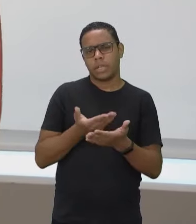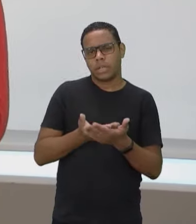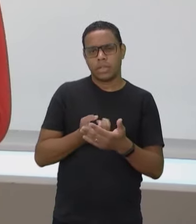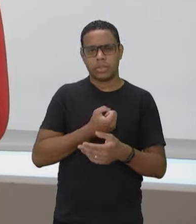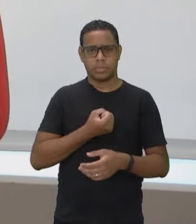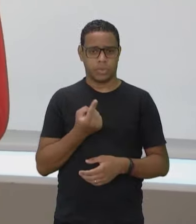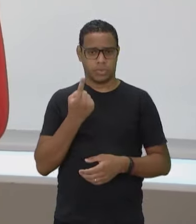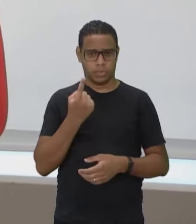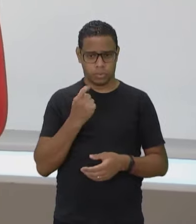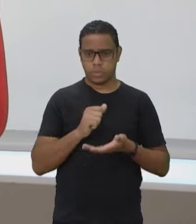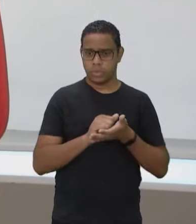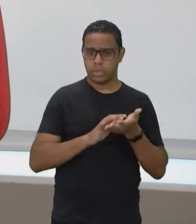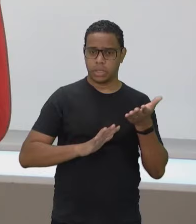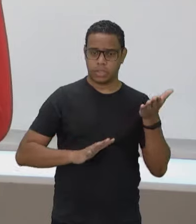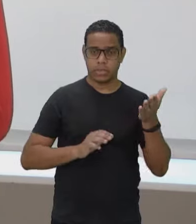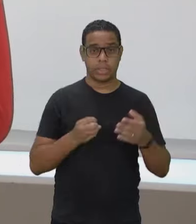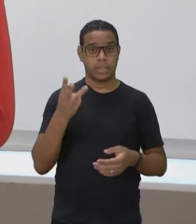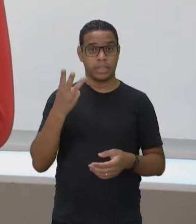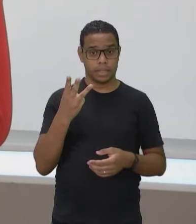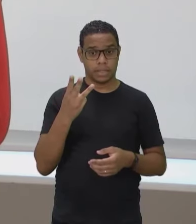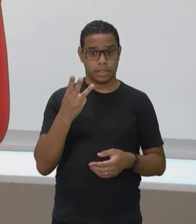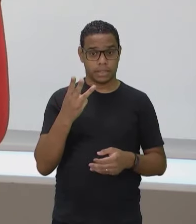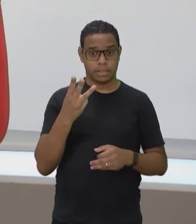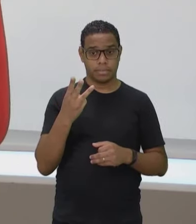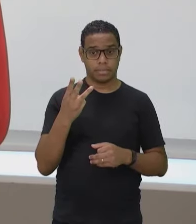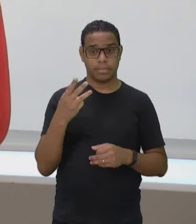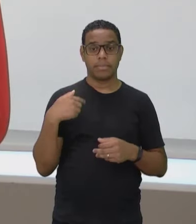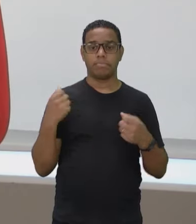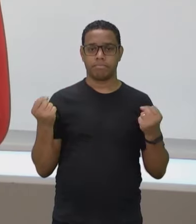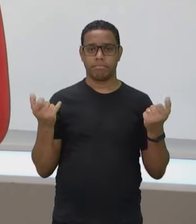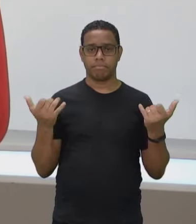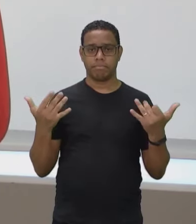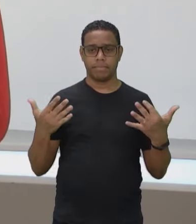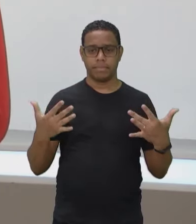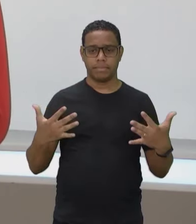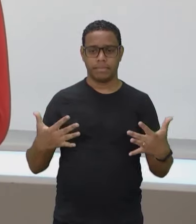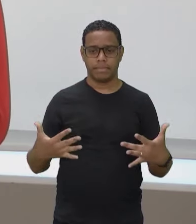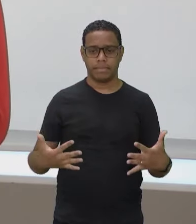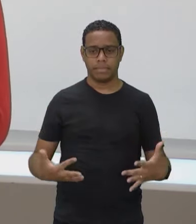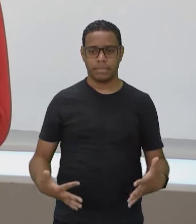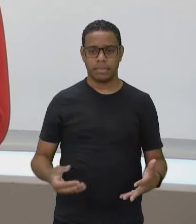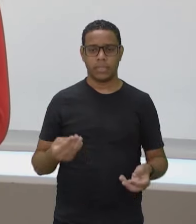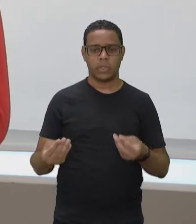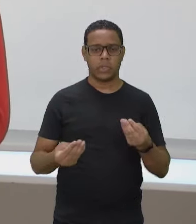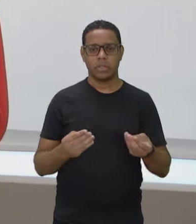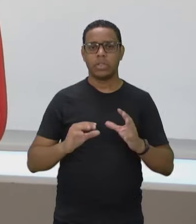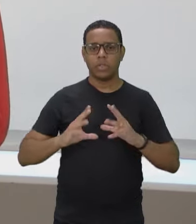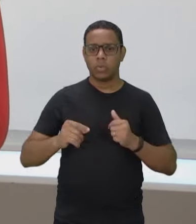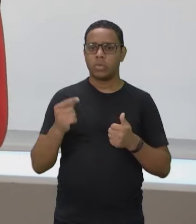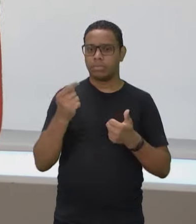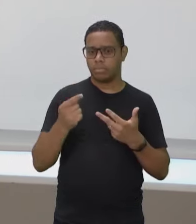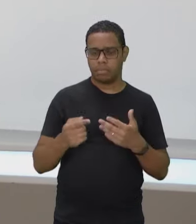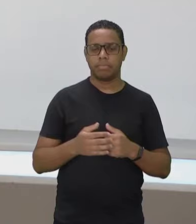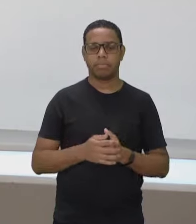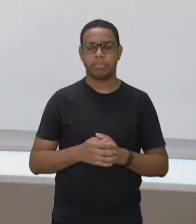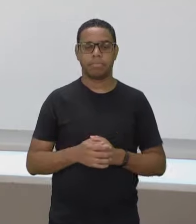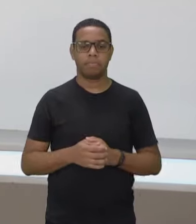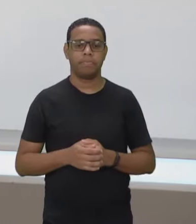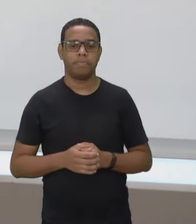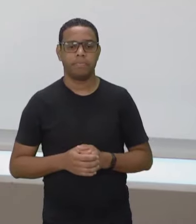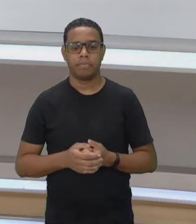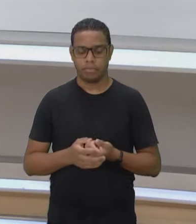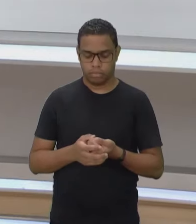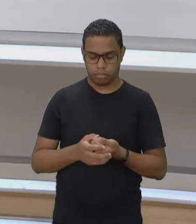1 da atividade 3, eu explanei todas as características para vocês. Todas. Então, vamos lá,